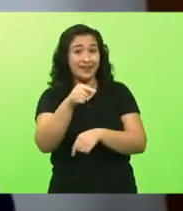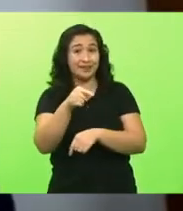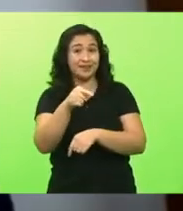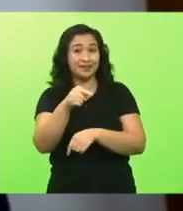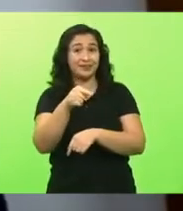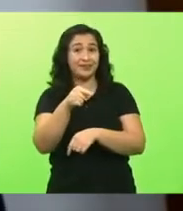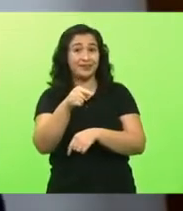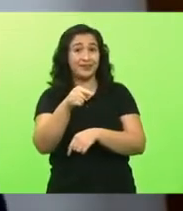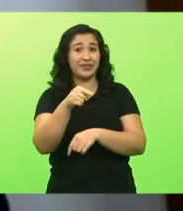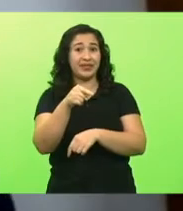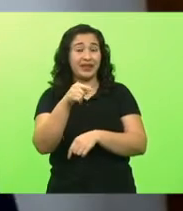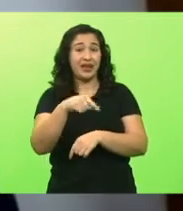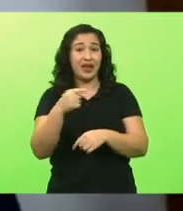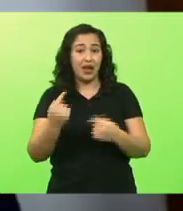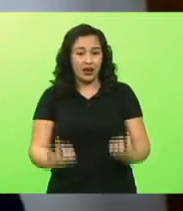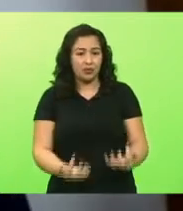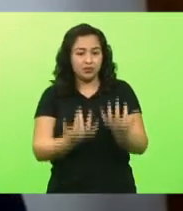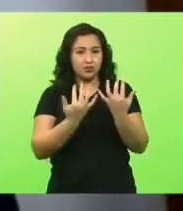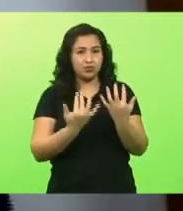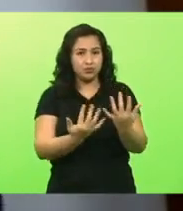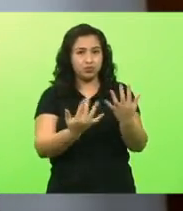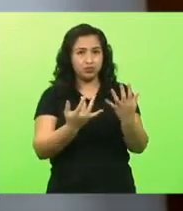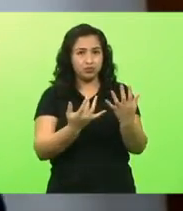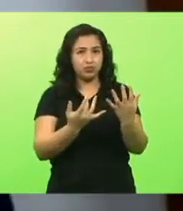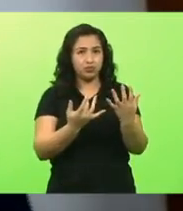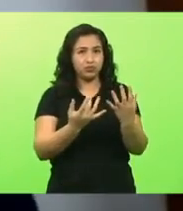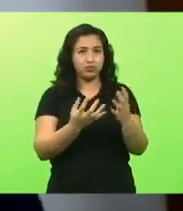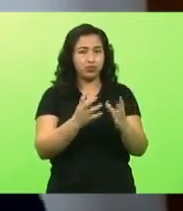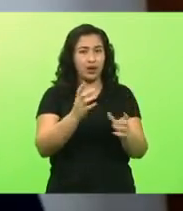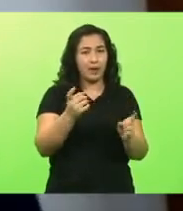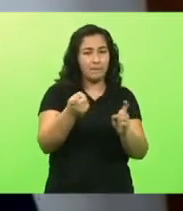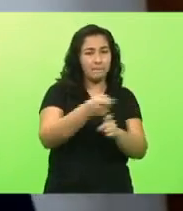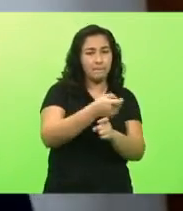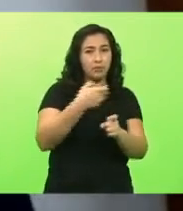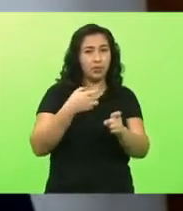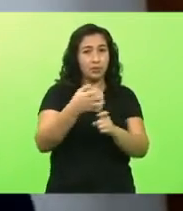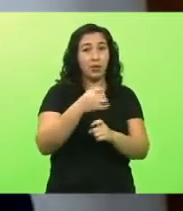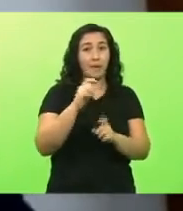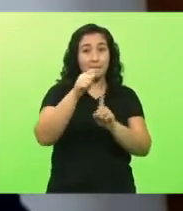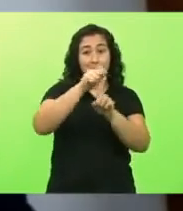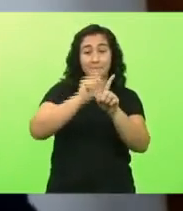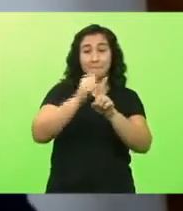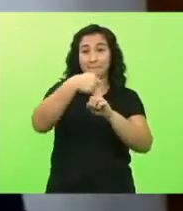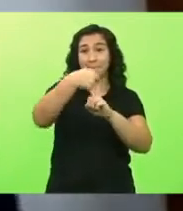mais se cultiva a banana. O maior produtor de banana, um dos maiores produtores